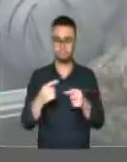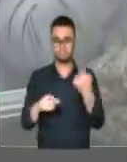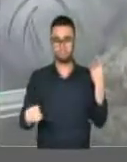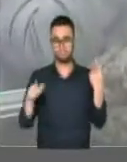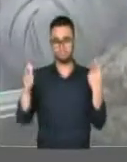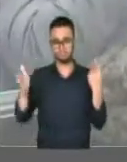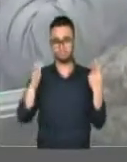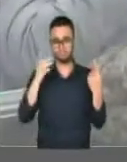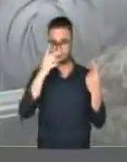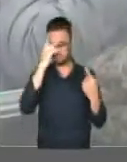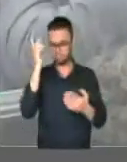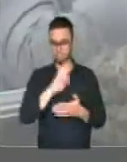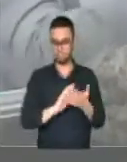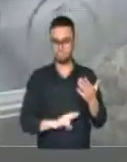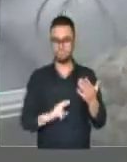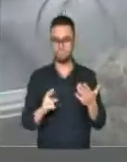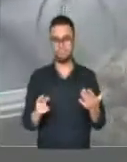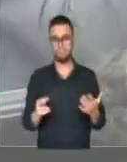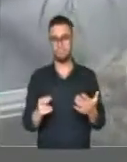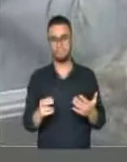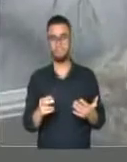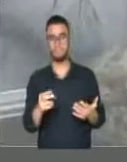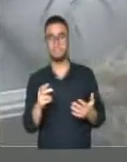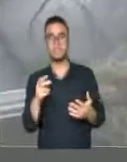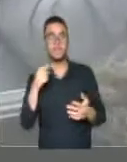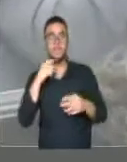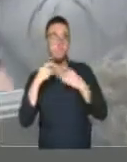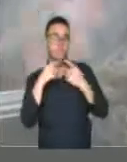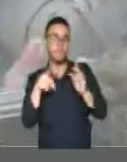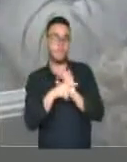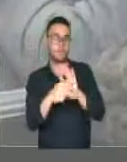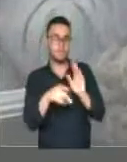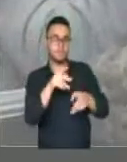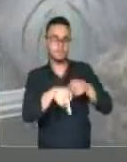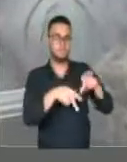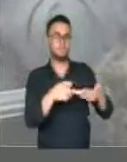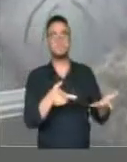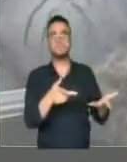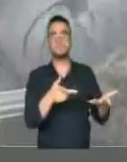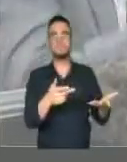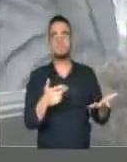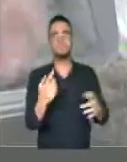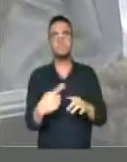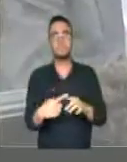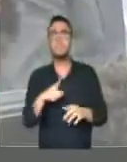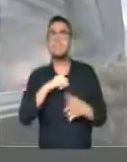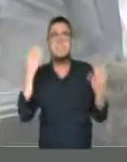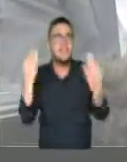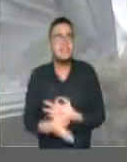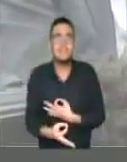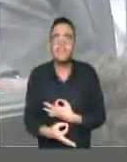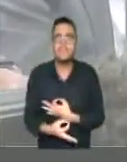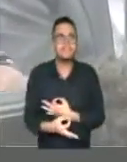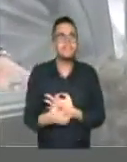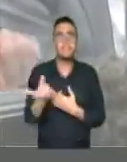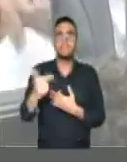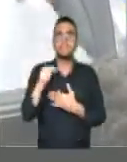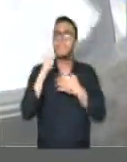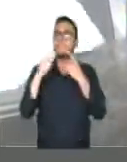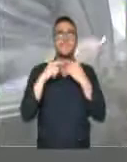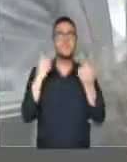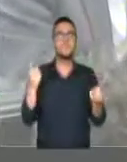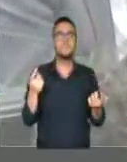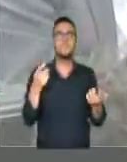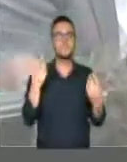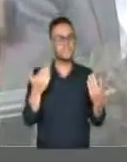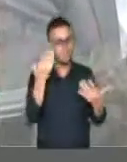relator, indúbio pro società. Sabe por quê? Não há dúvida nenhuma. Os indícios probatórios, e